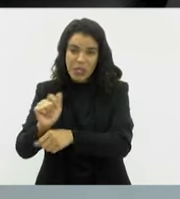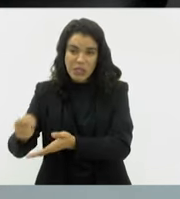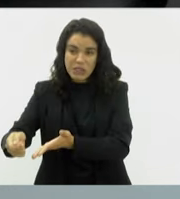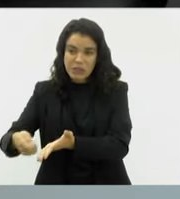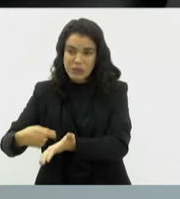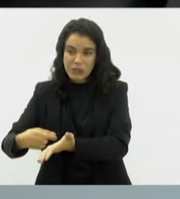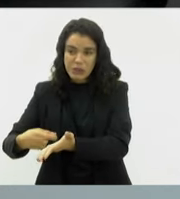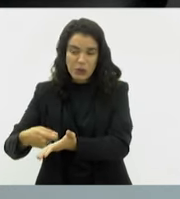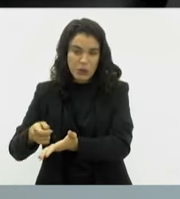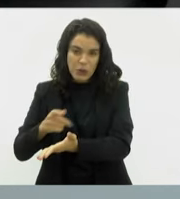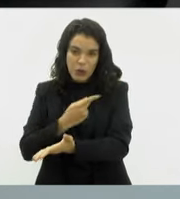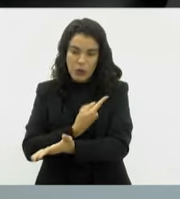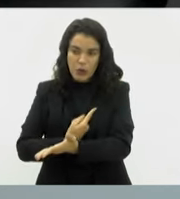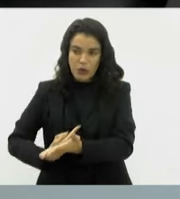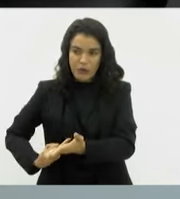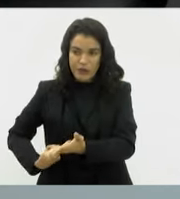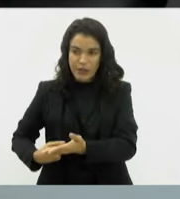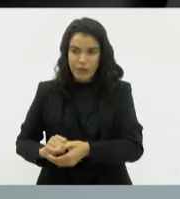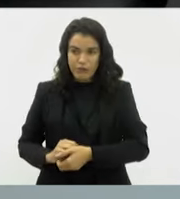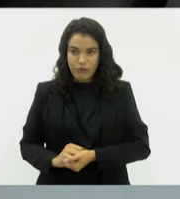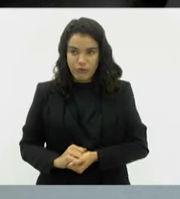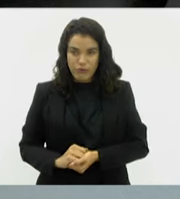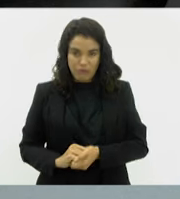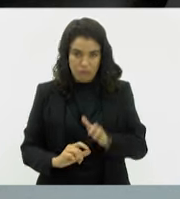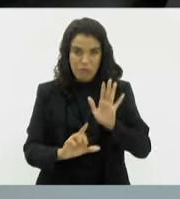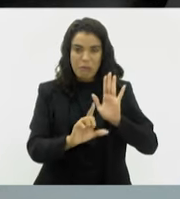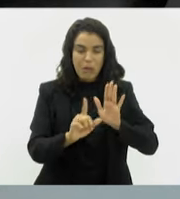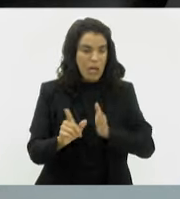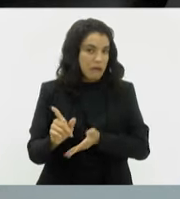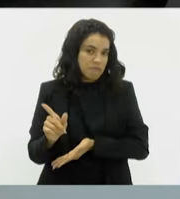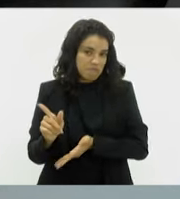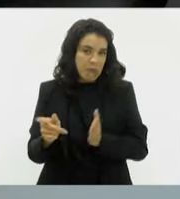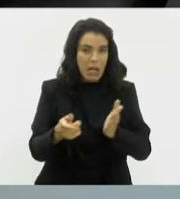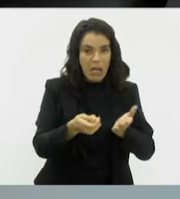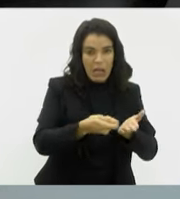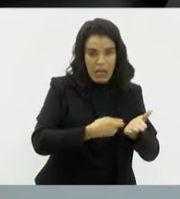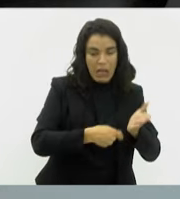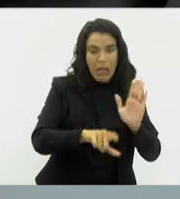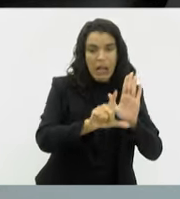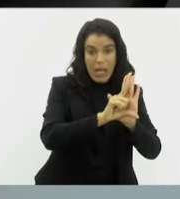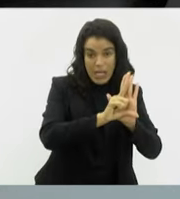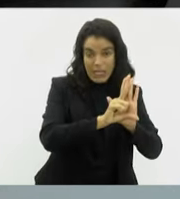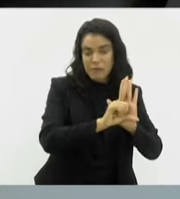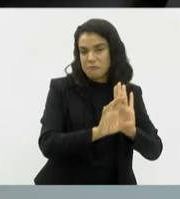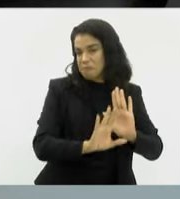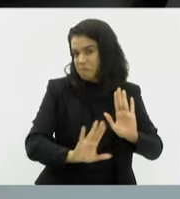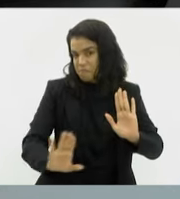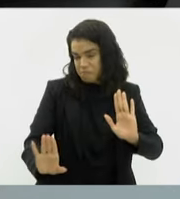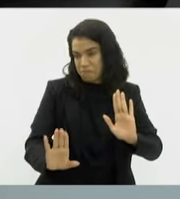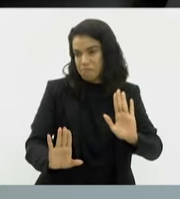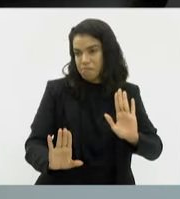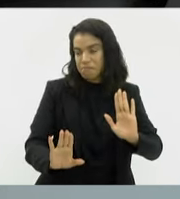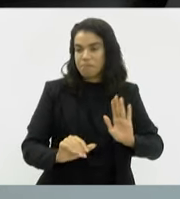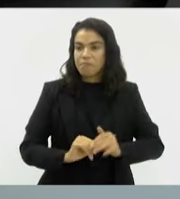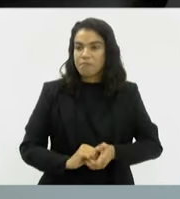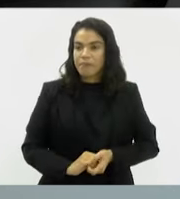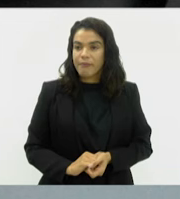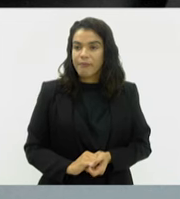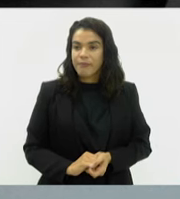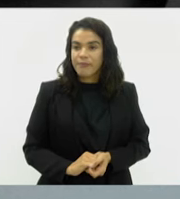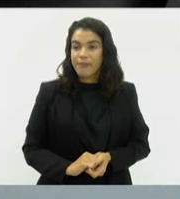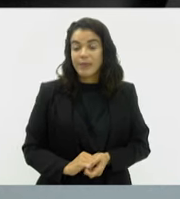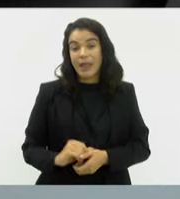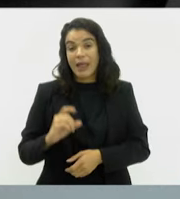Quer dizer, vai virar lei. E, na hora que o dele virar lei, aí o